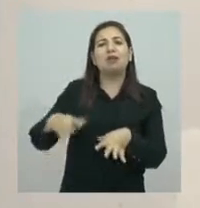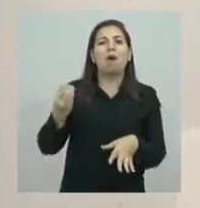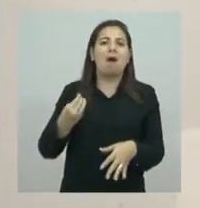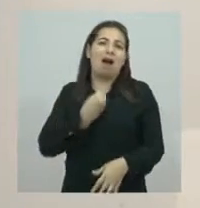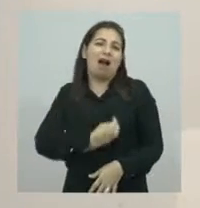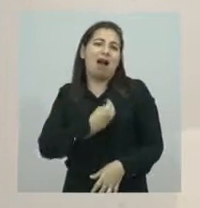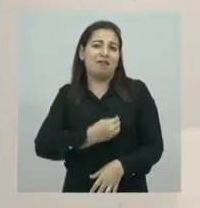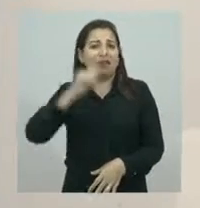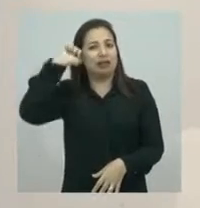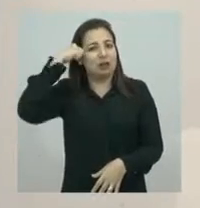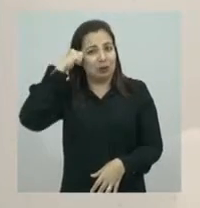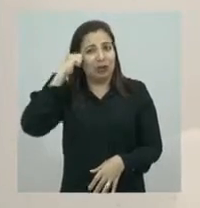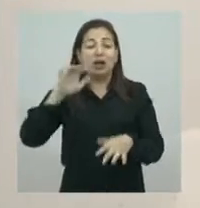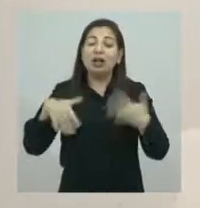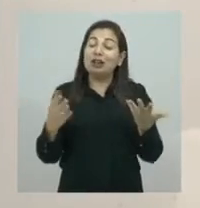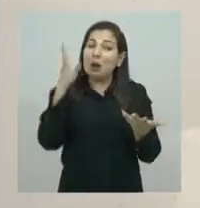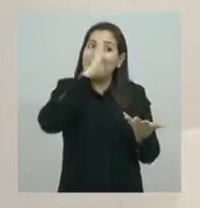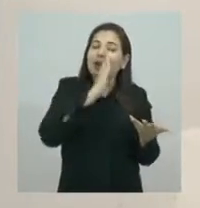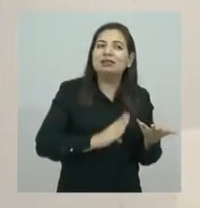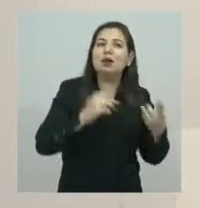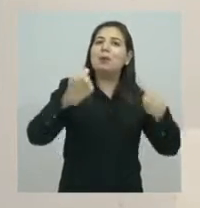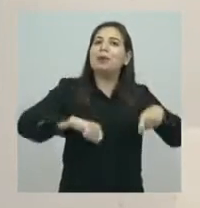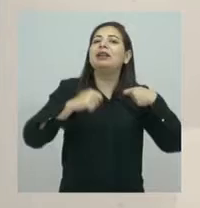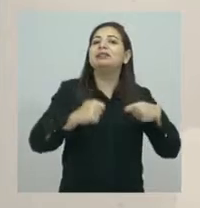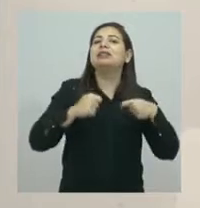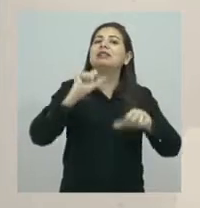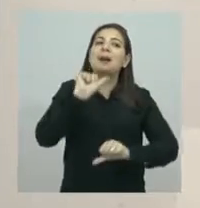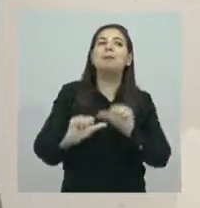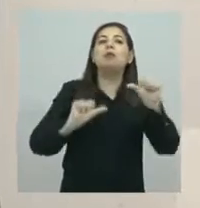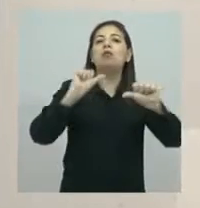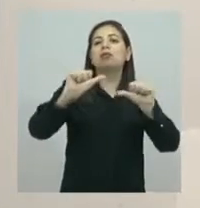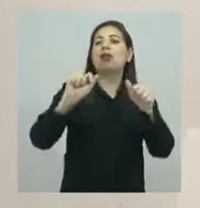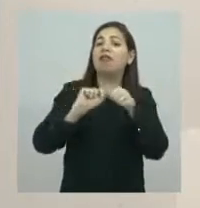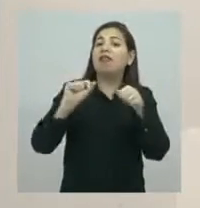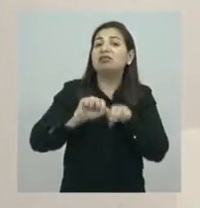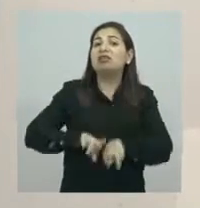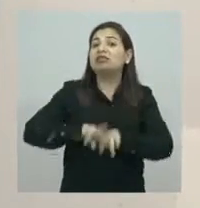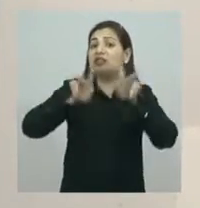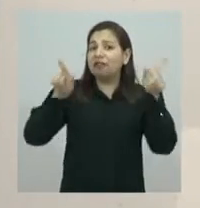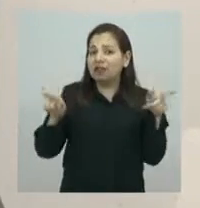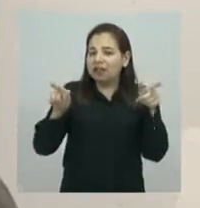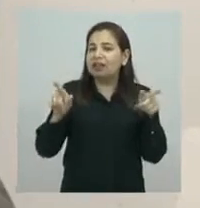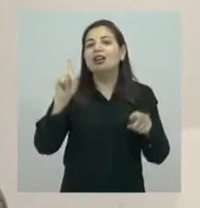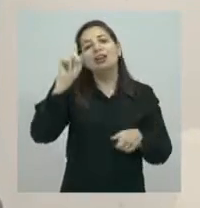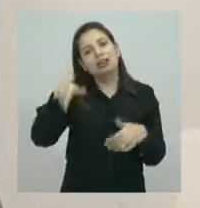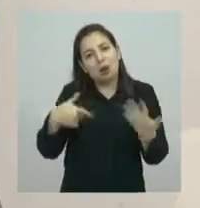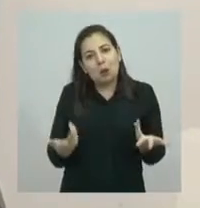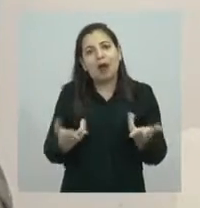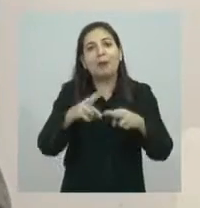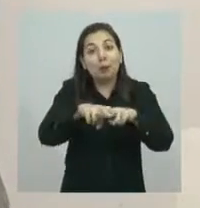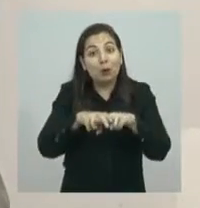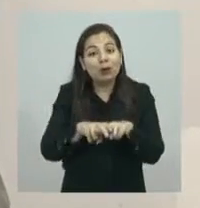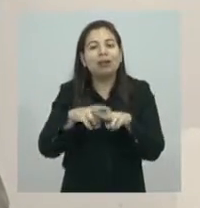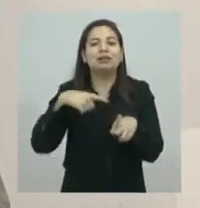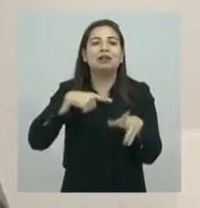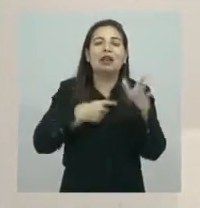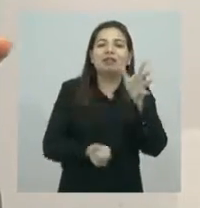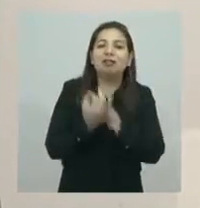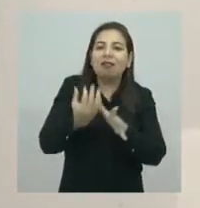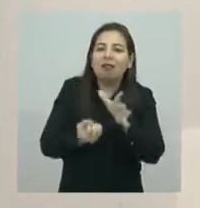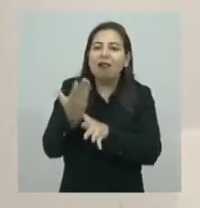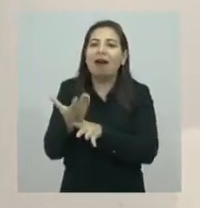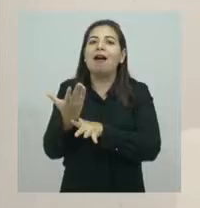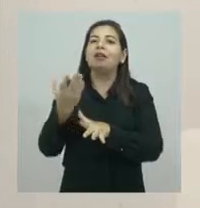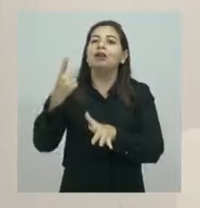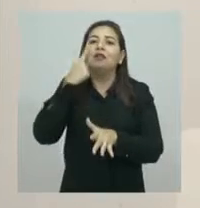essa questão. Então, essas medidas, tanto a questão a criação da CEPI, que foi, na época do